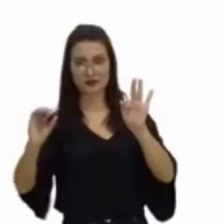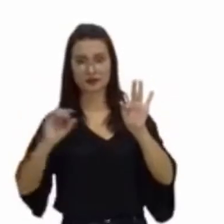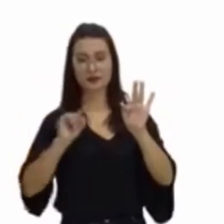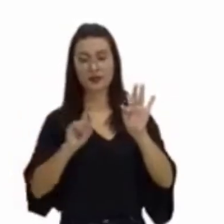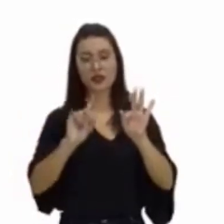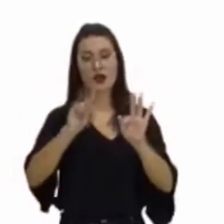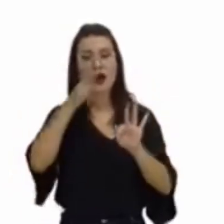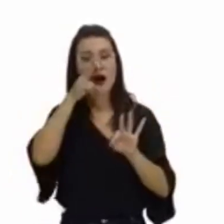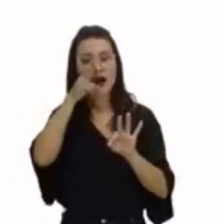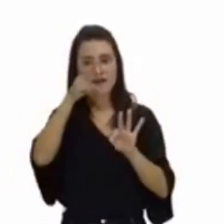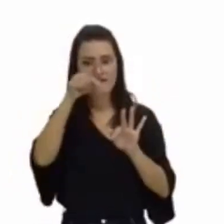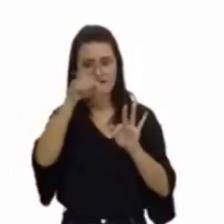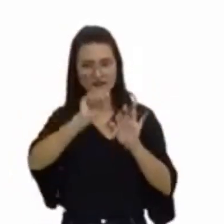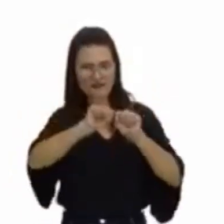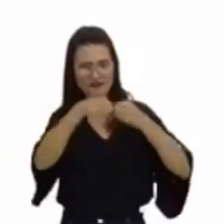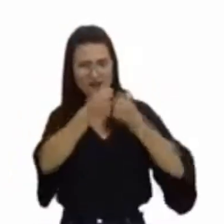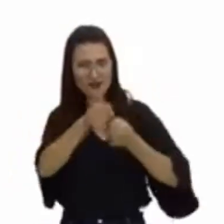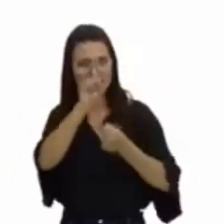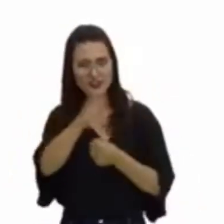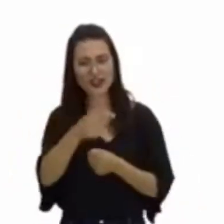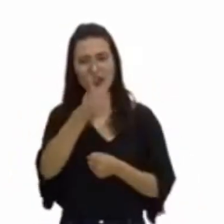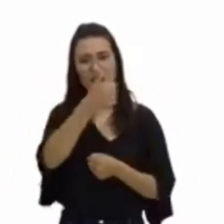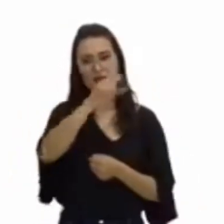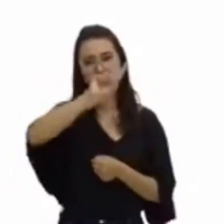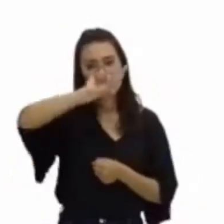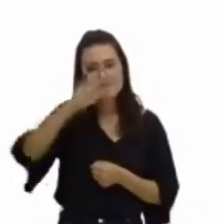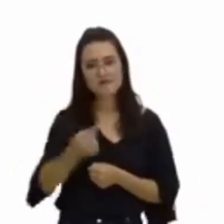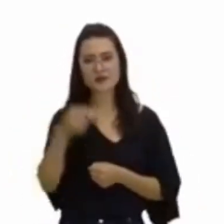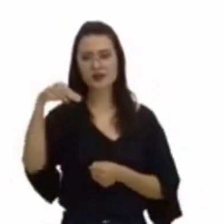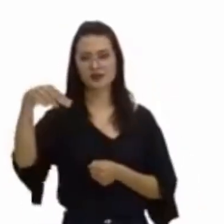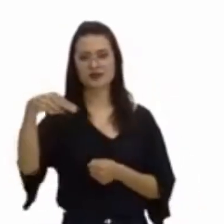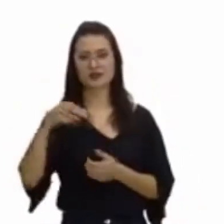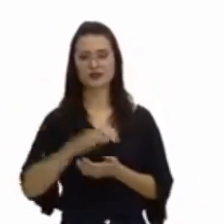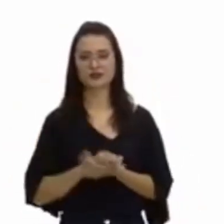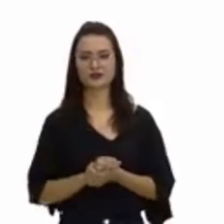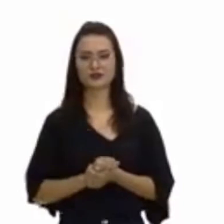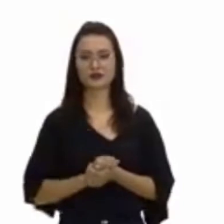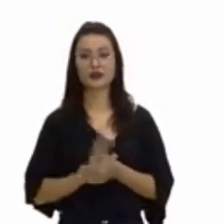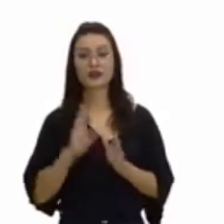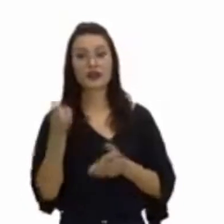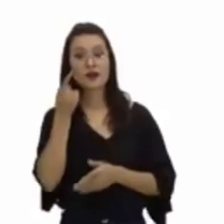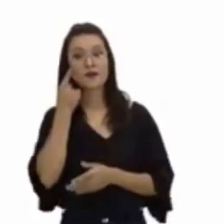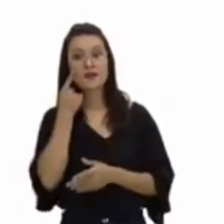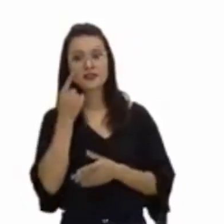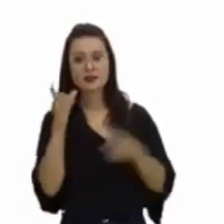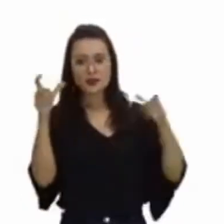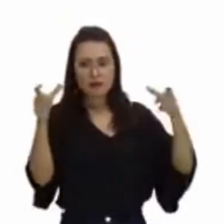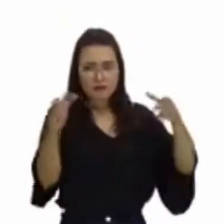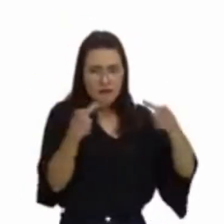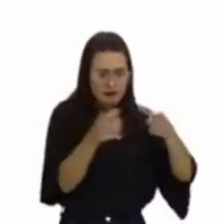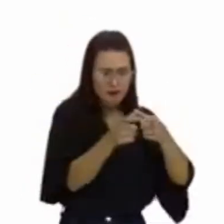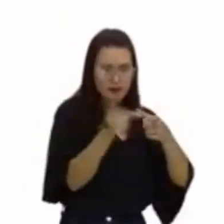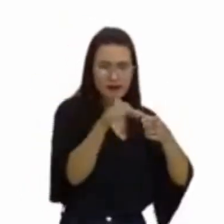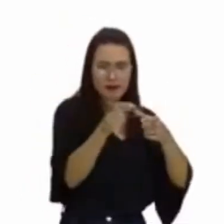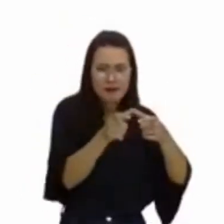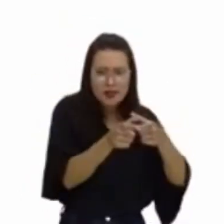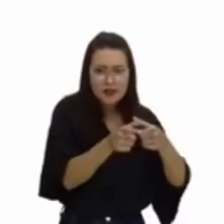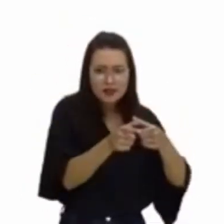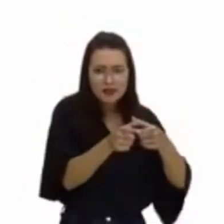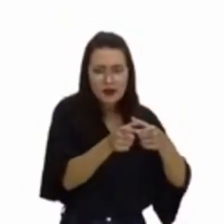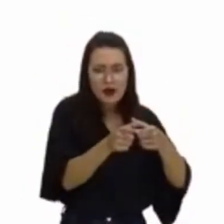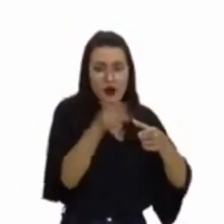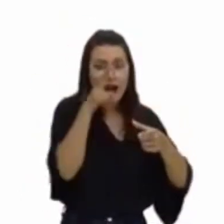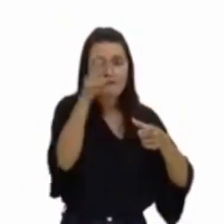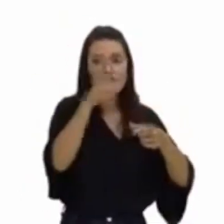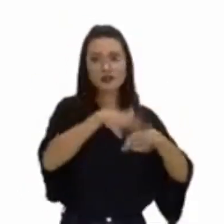a força exercida será de 1.000 newtons, tá bom? Veja que quanto Menor é a área, maior vai ser a força. Se eu